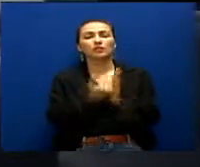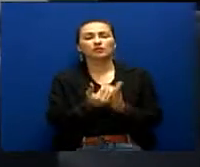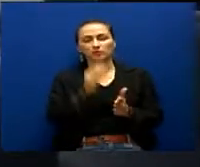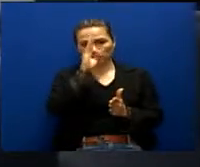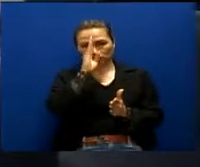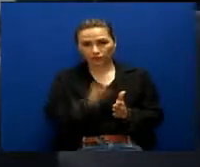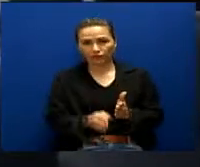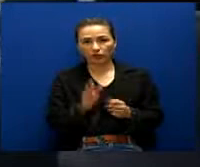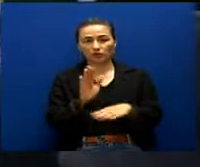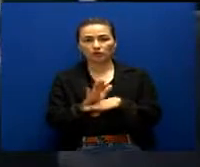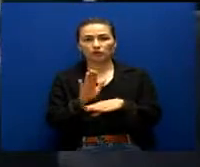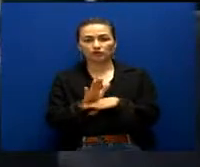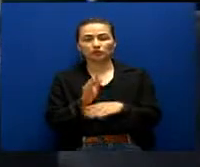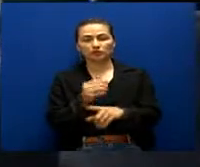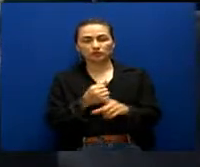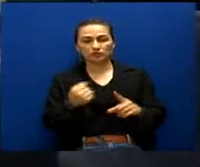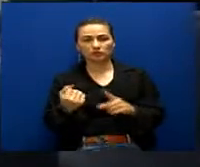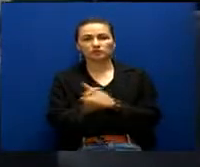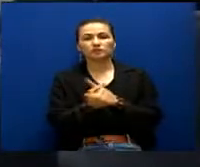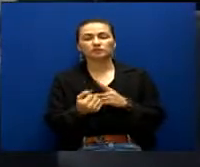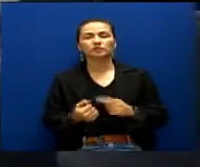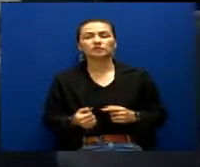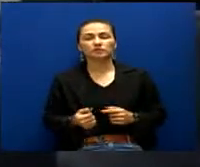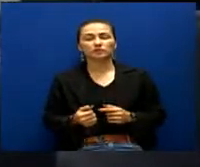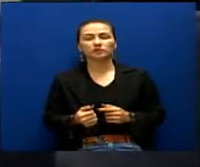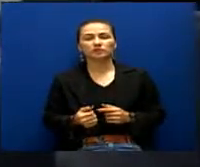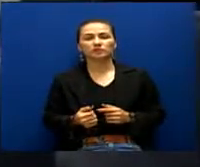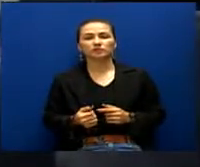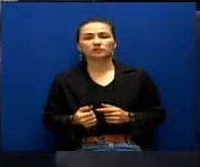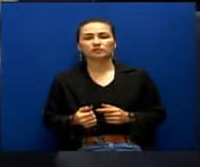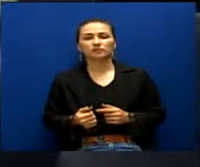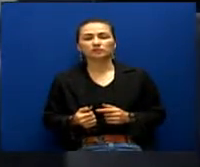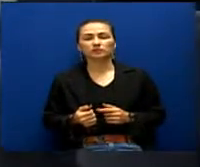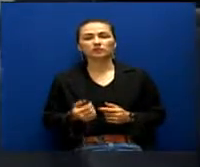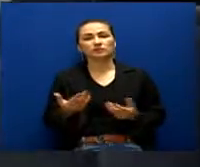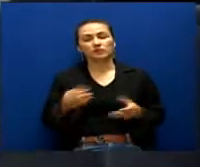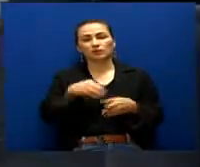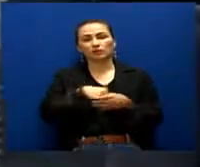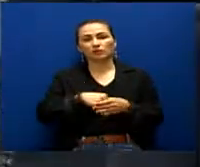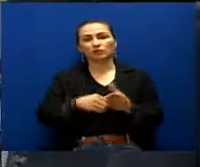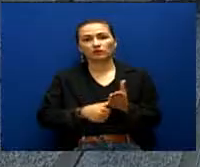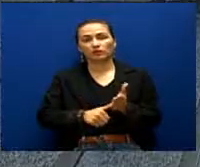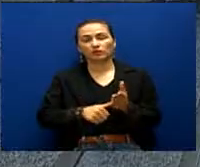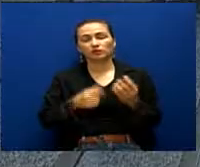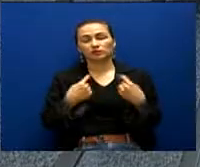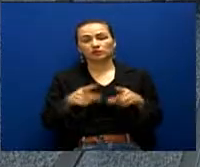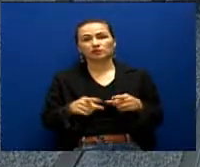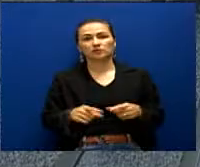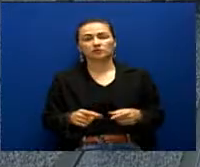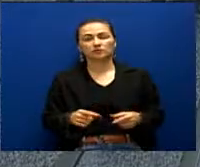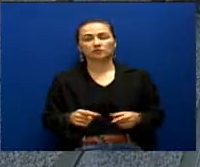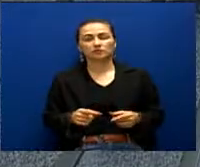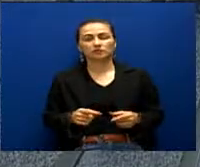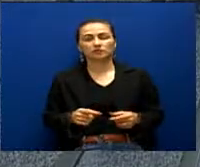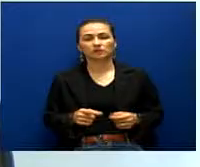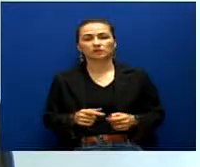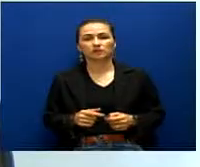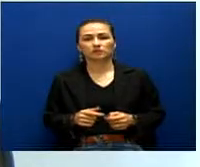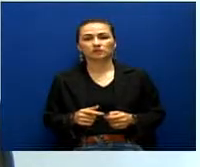social. Assim, o voto é não. Tem uma,